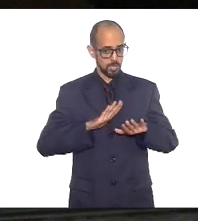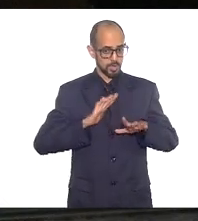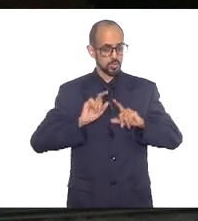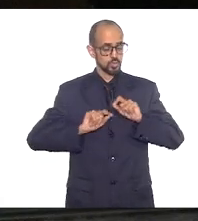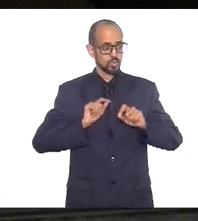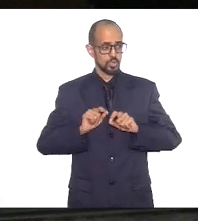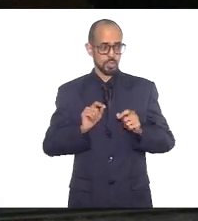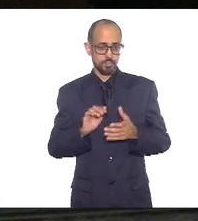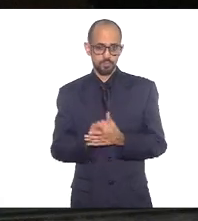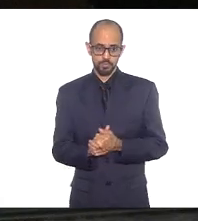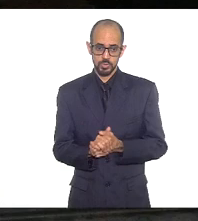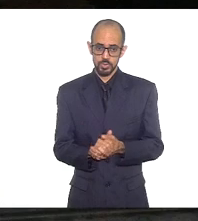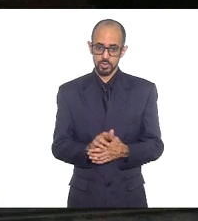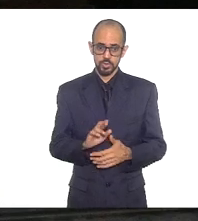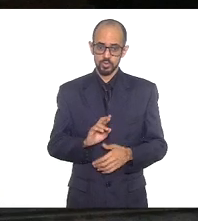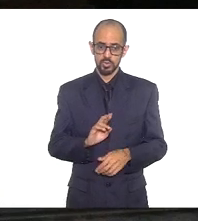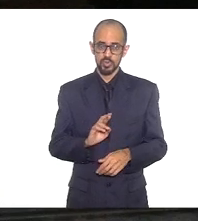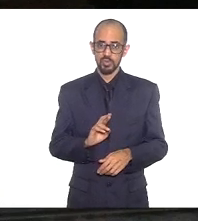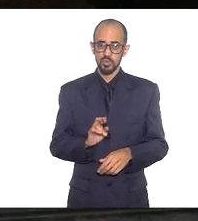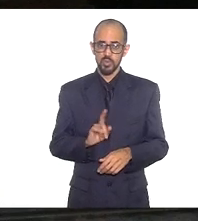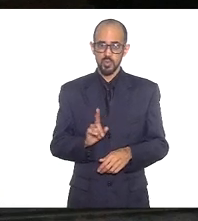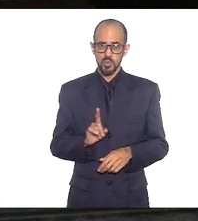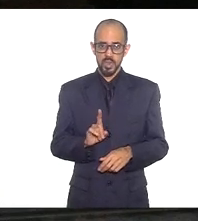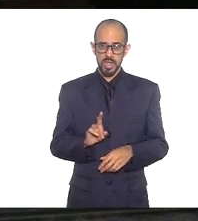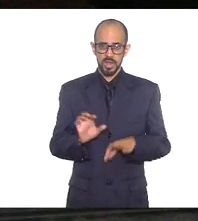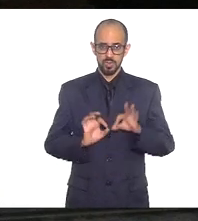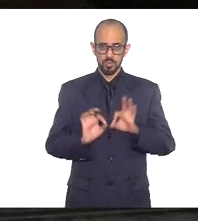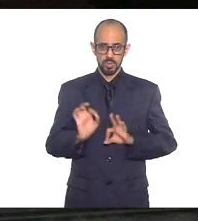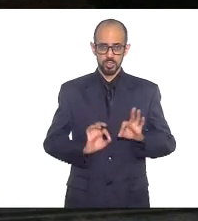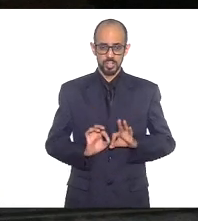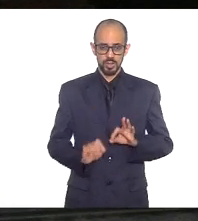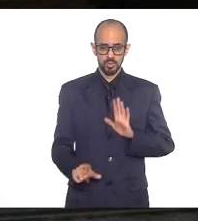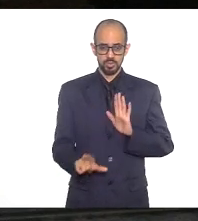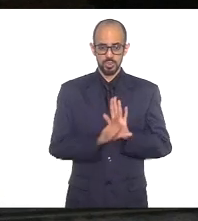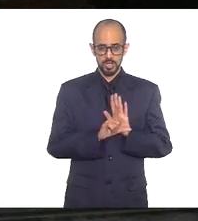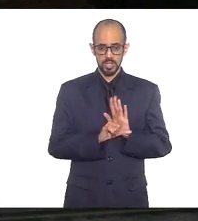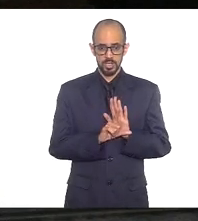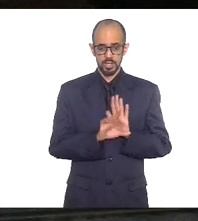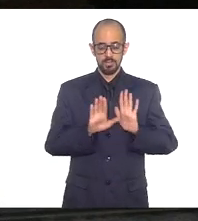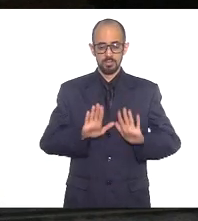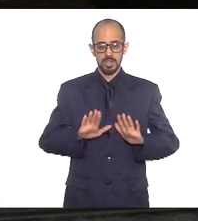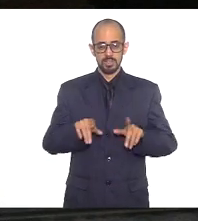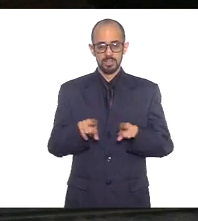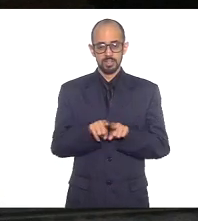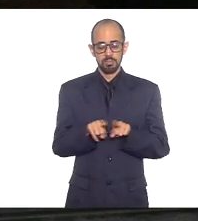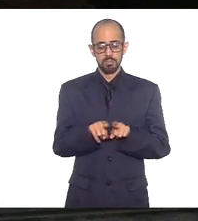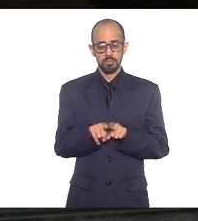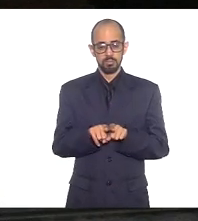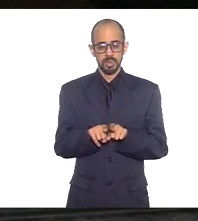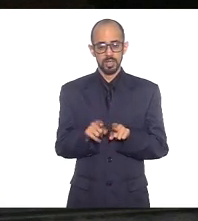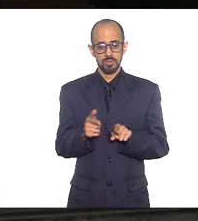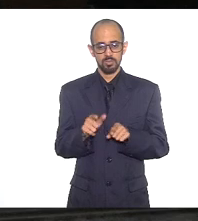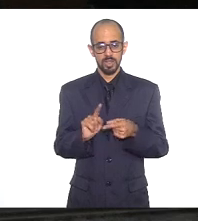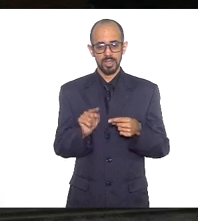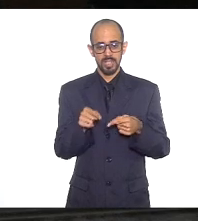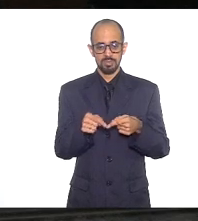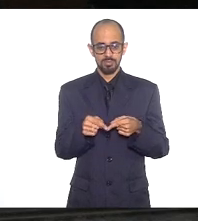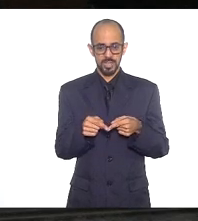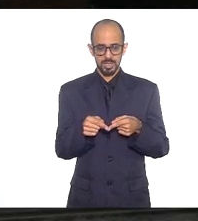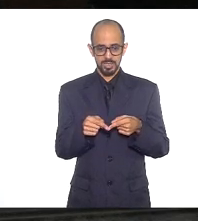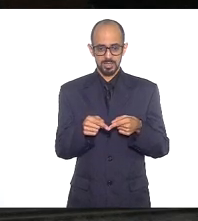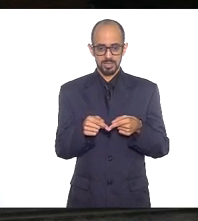Entretanto, isso não está nem no projeto de lei, nem está nas metas, está